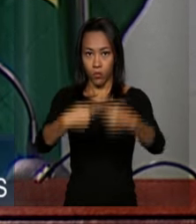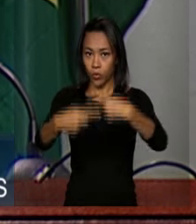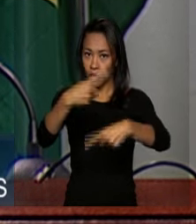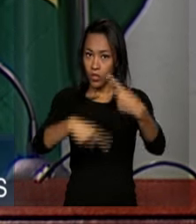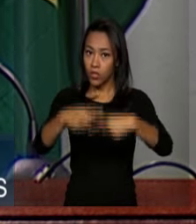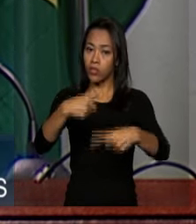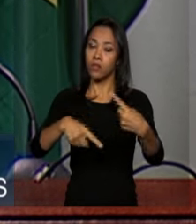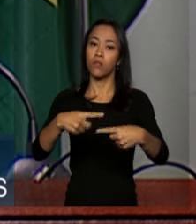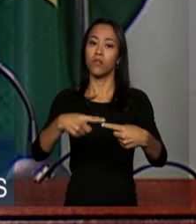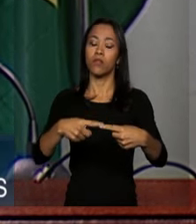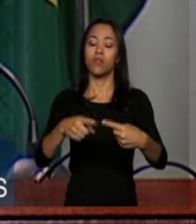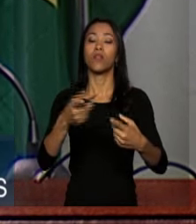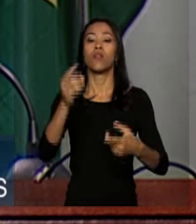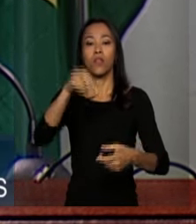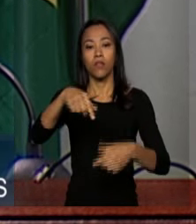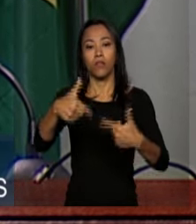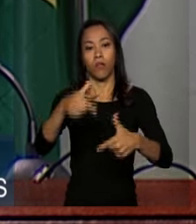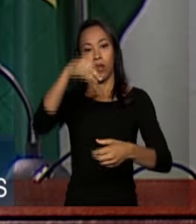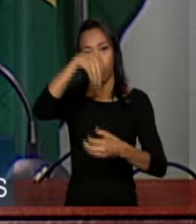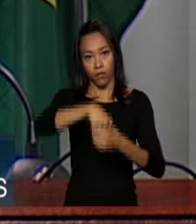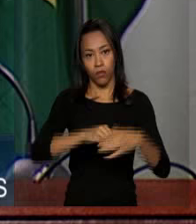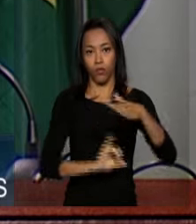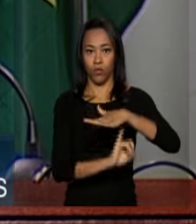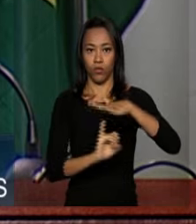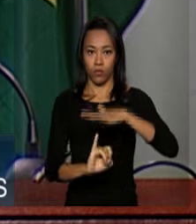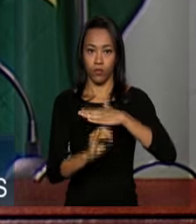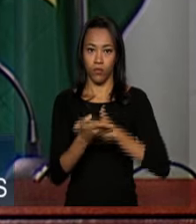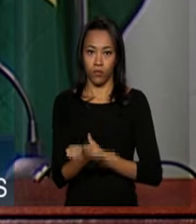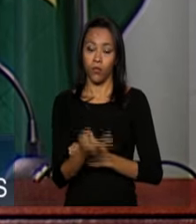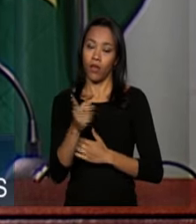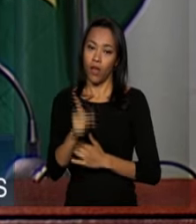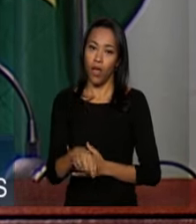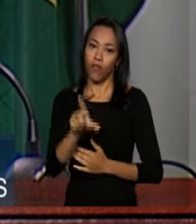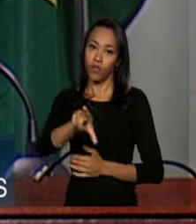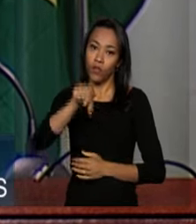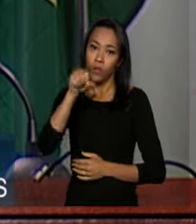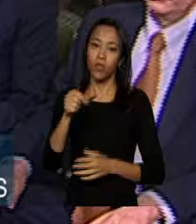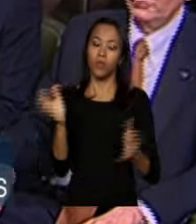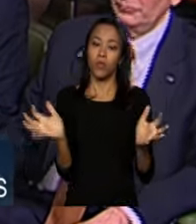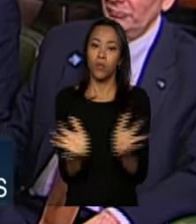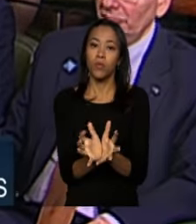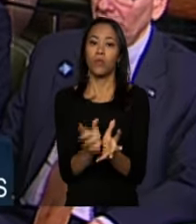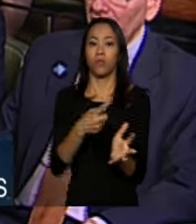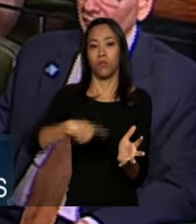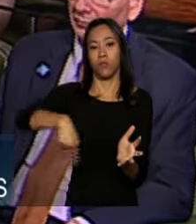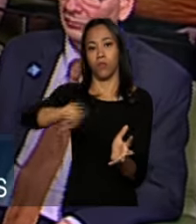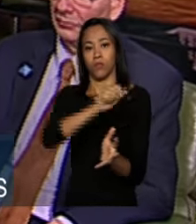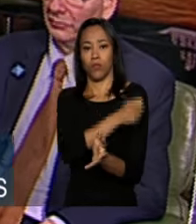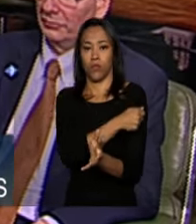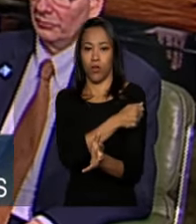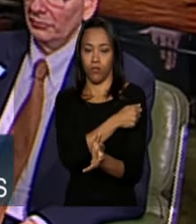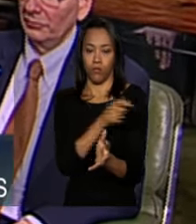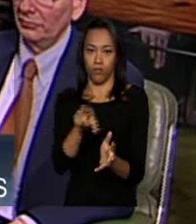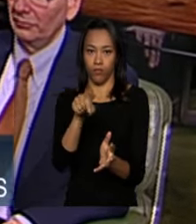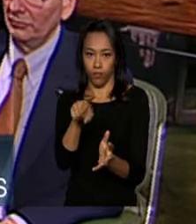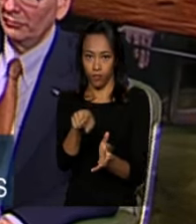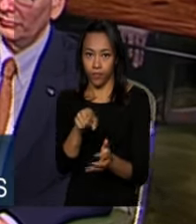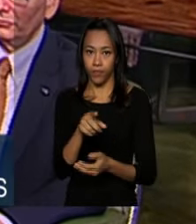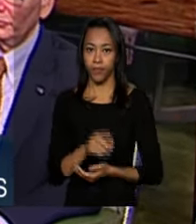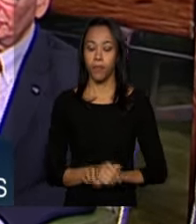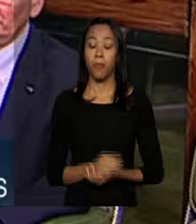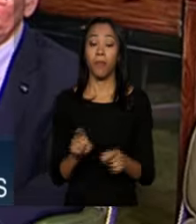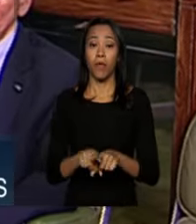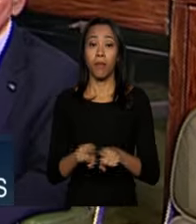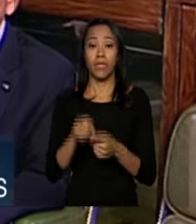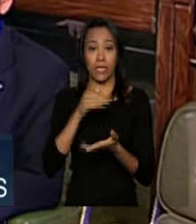Internacionais do Instituto Rio Branco, homenageado pela turma de formandos. Secretário João